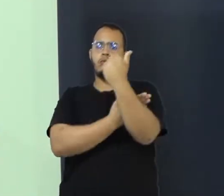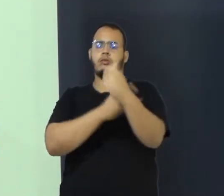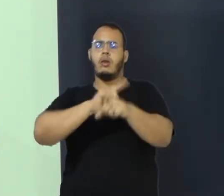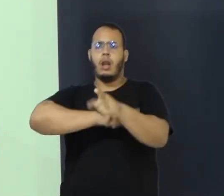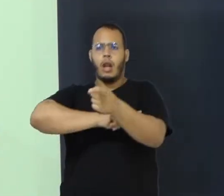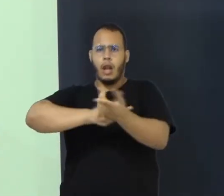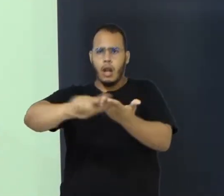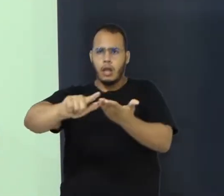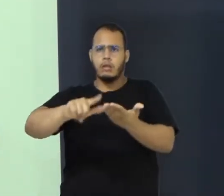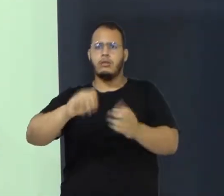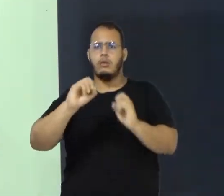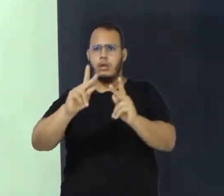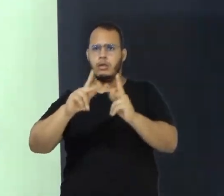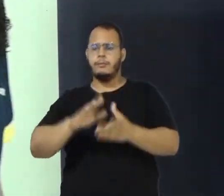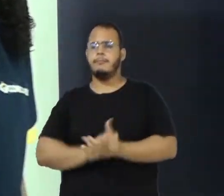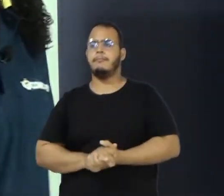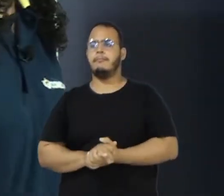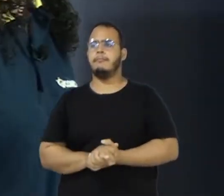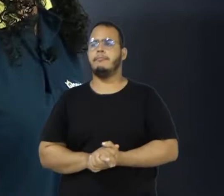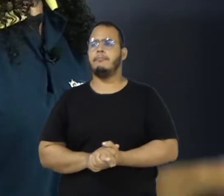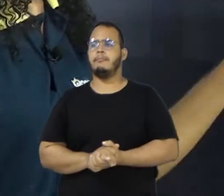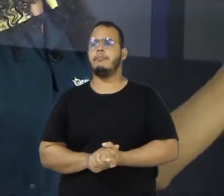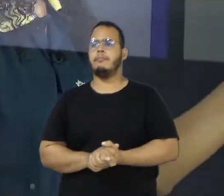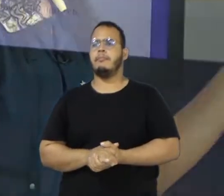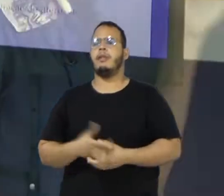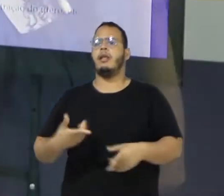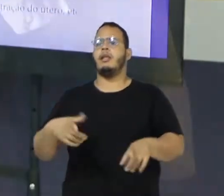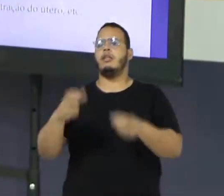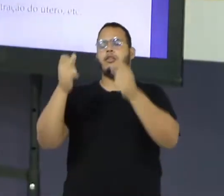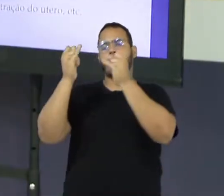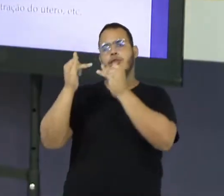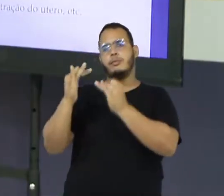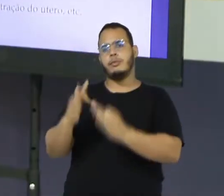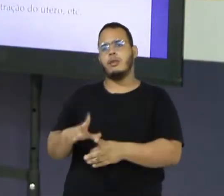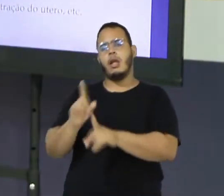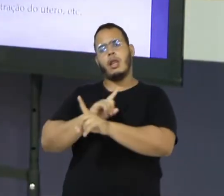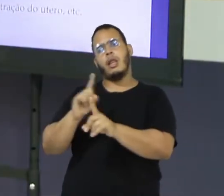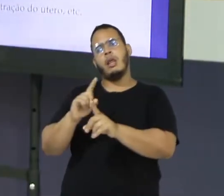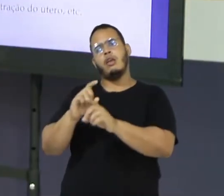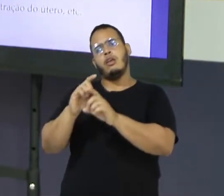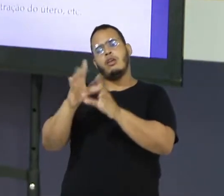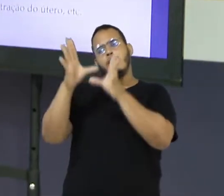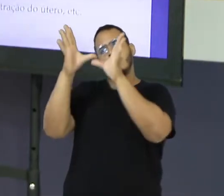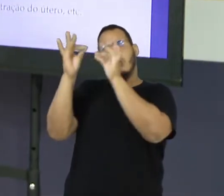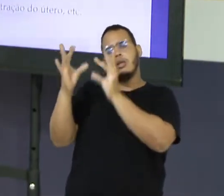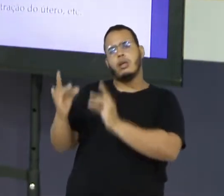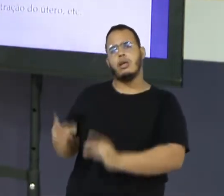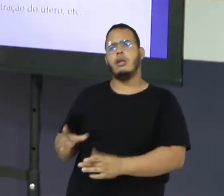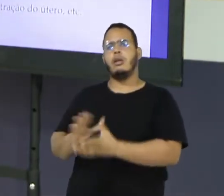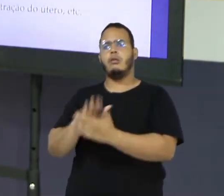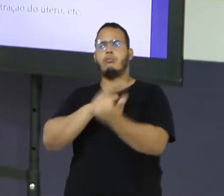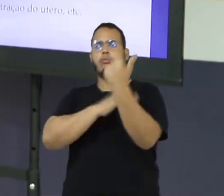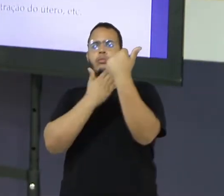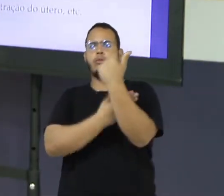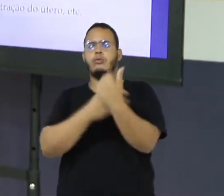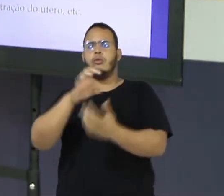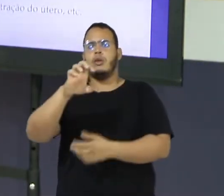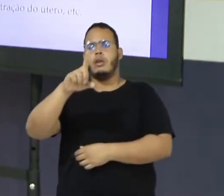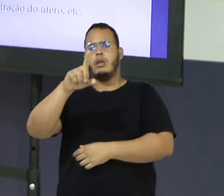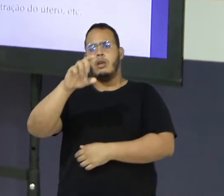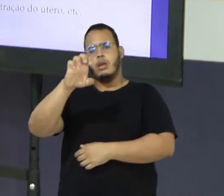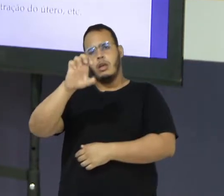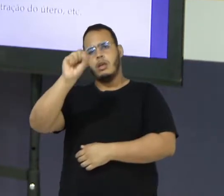não estriados. Quando a gente fala desses músculos não estriados, a gente está falando aí de músculo liso, como a gente já